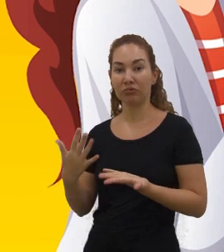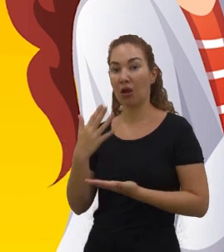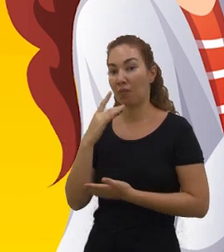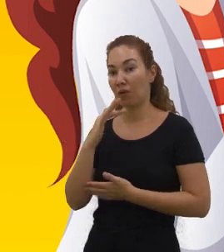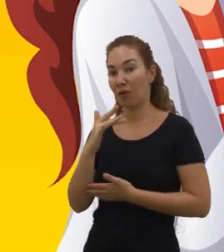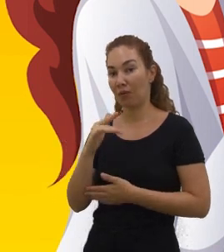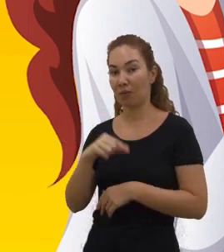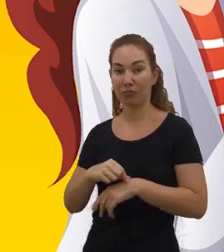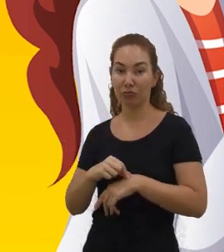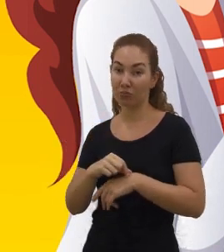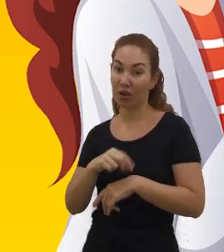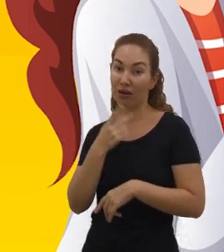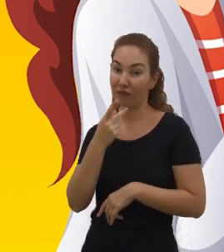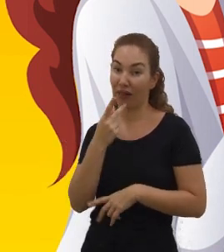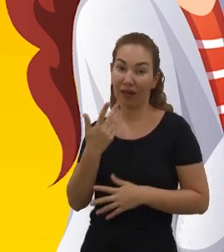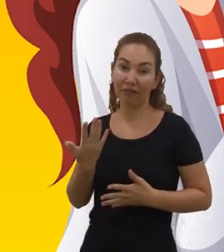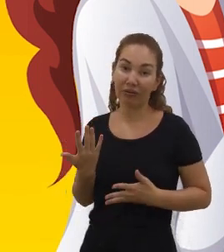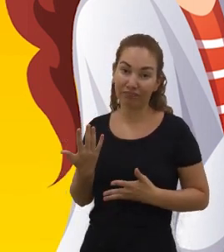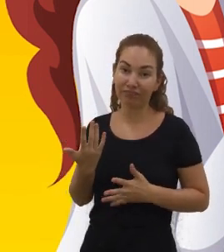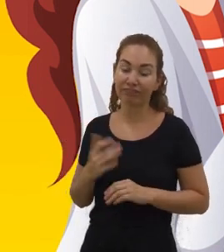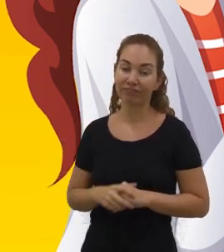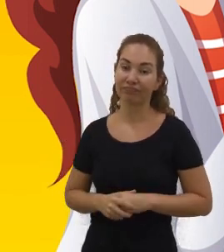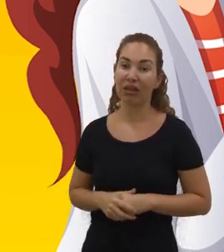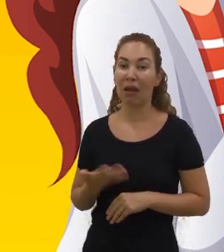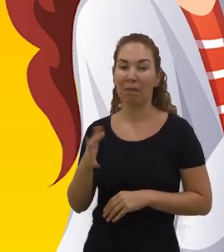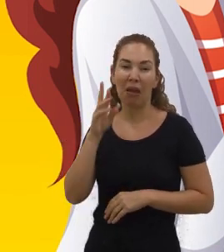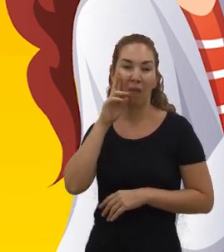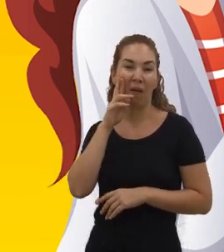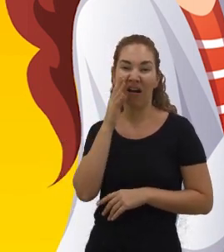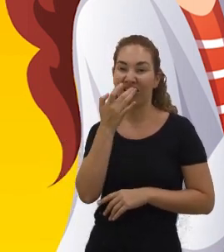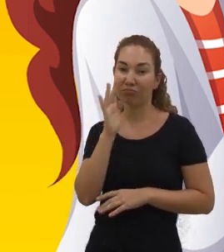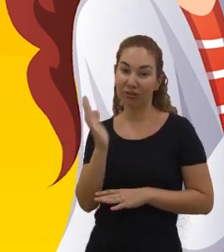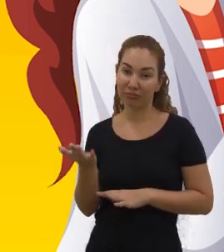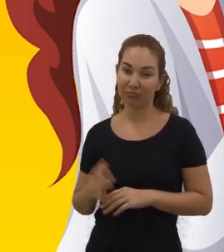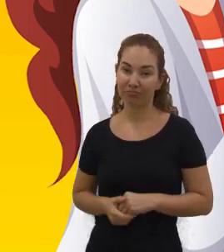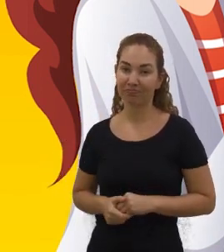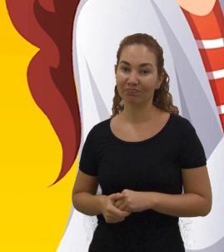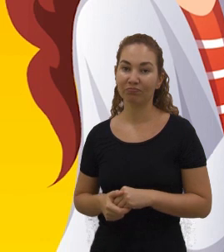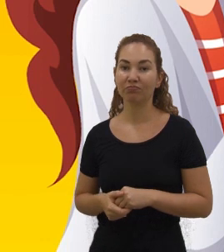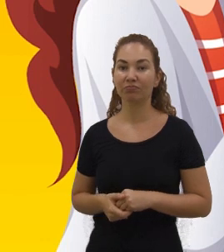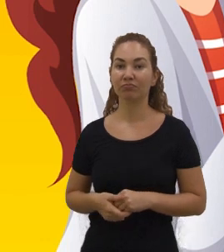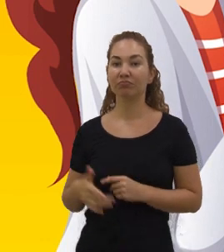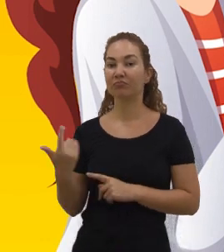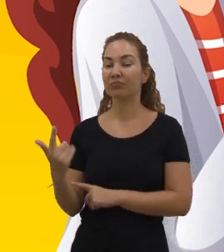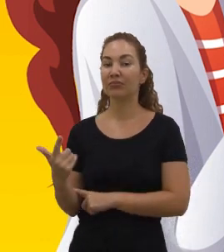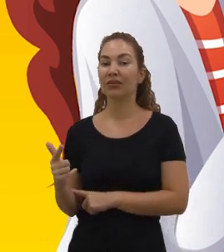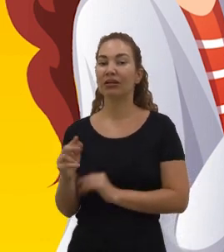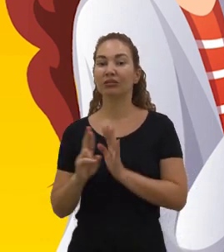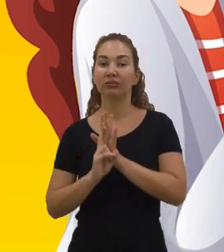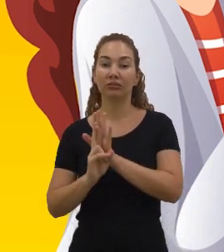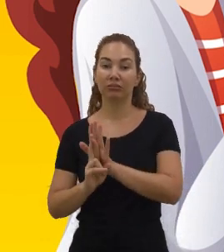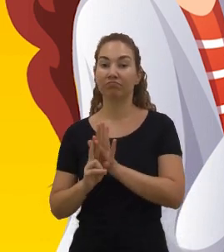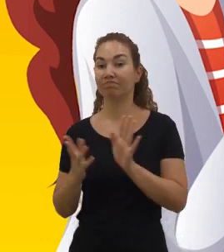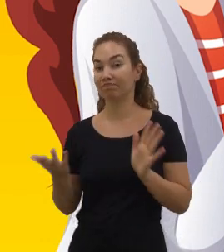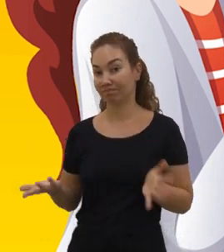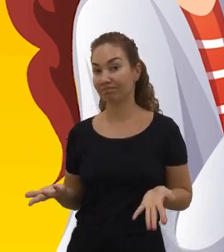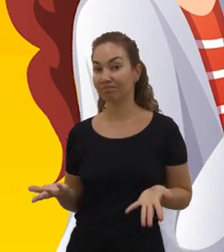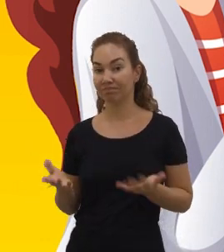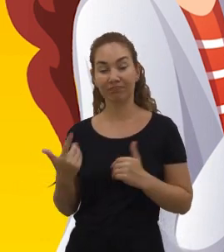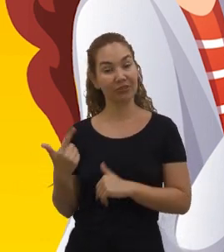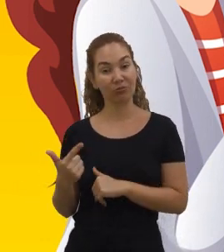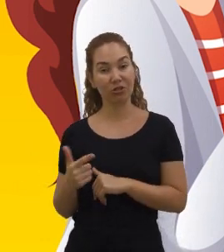pele. sim, mas porque a Exato. gente foi ensinada desse jeito, Exatamente, entende? não tinha essa representatividade,